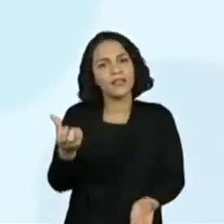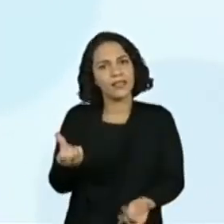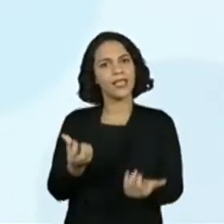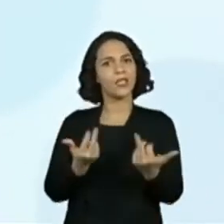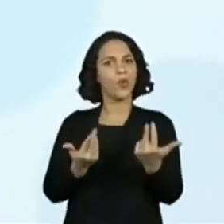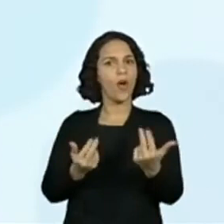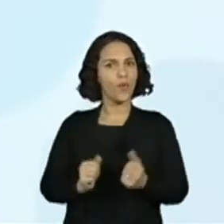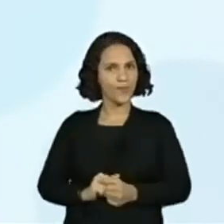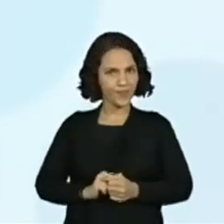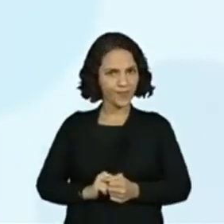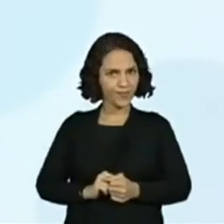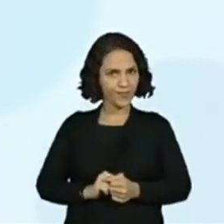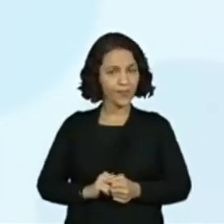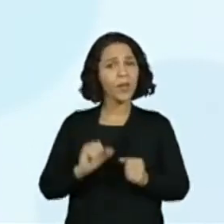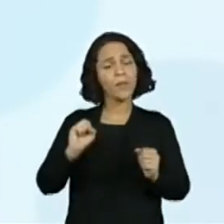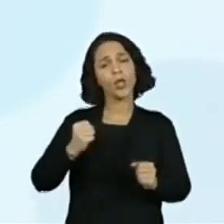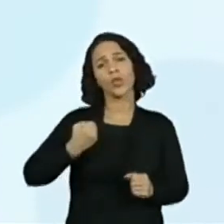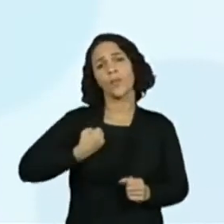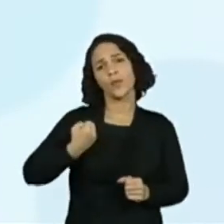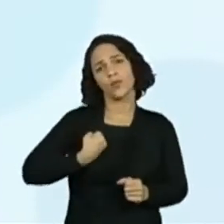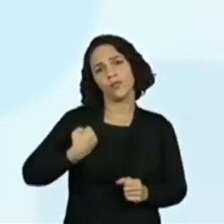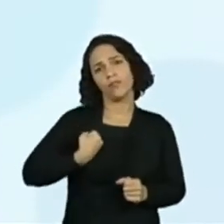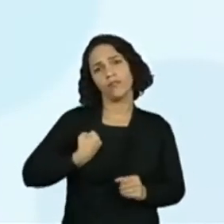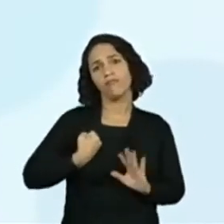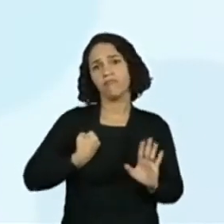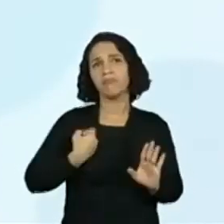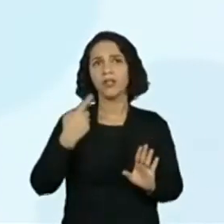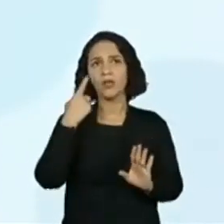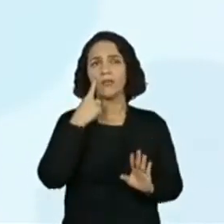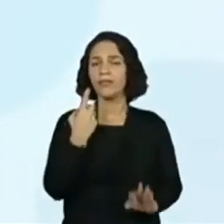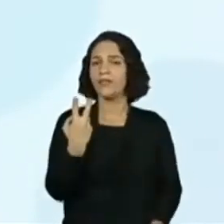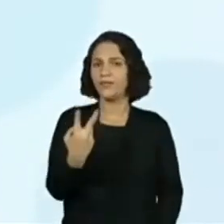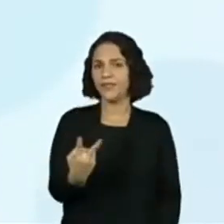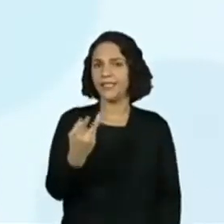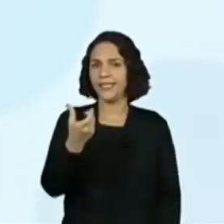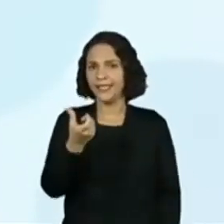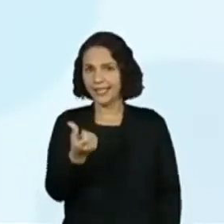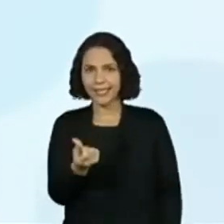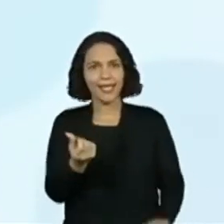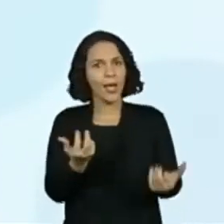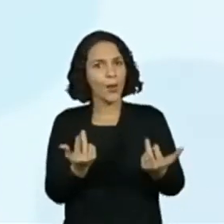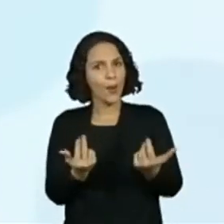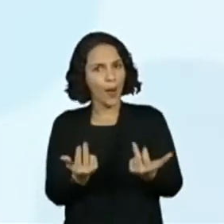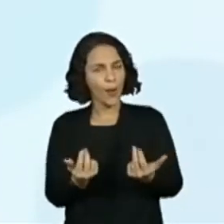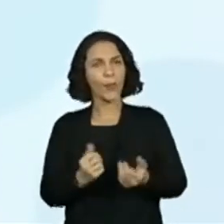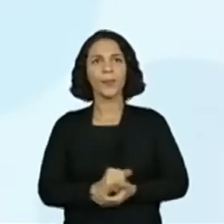Isso, podemos representar com um número, não é? Então, aqui nós temos 26. Exato.